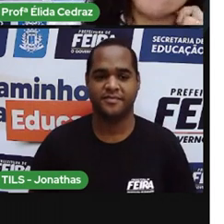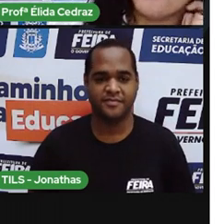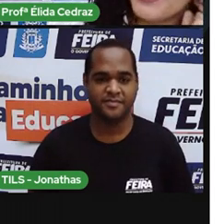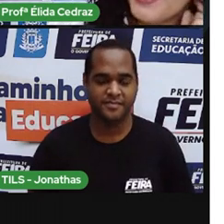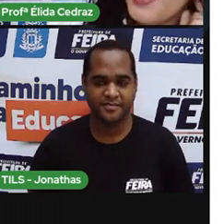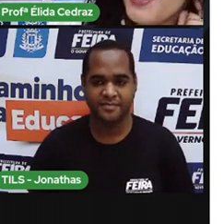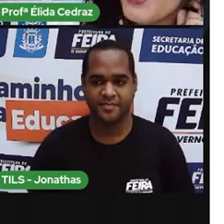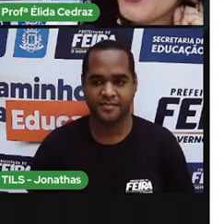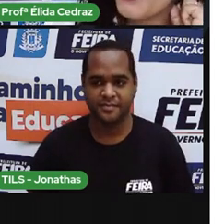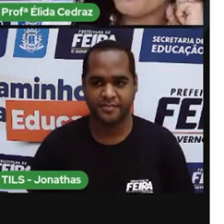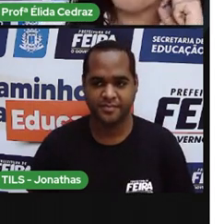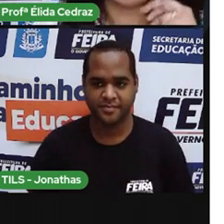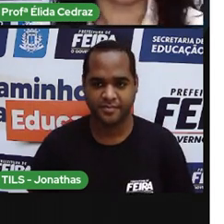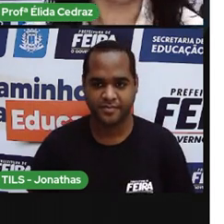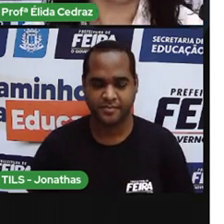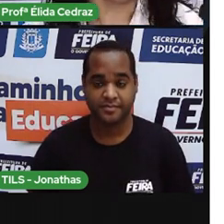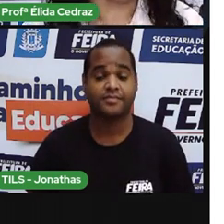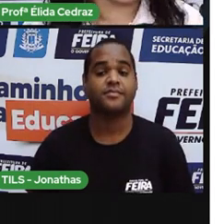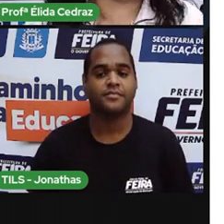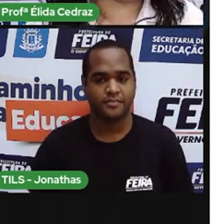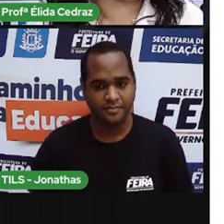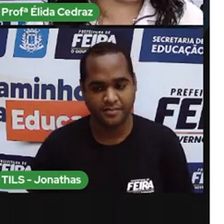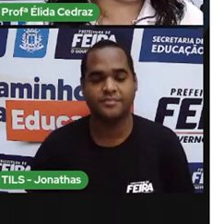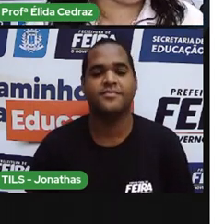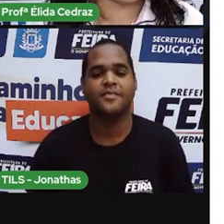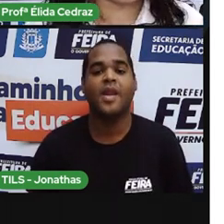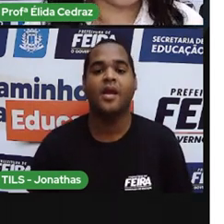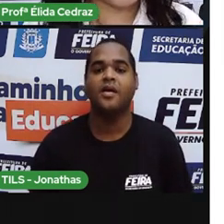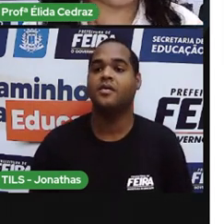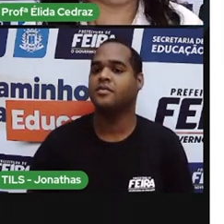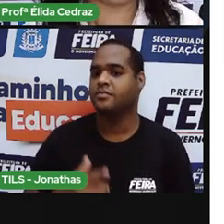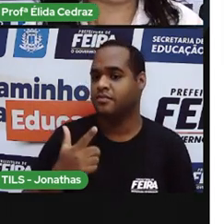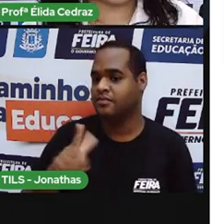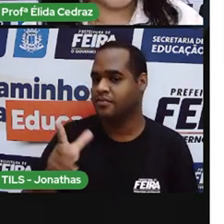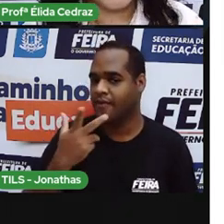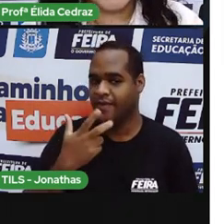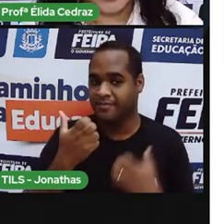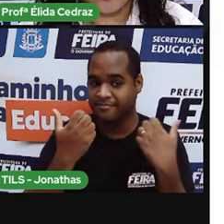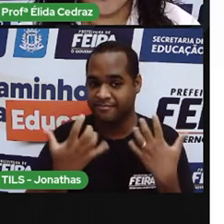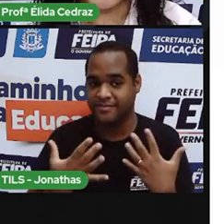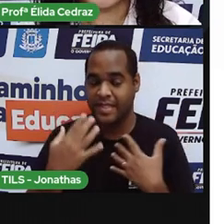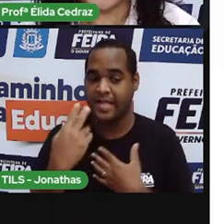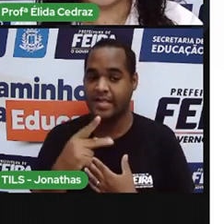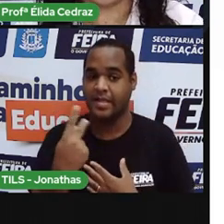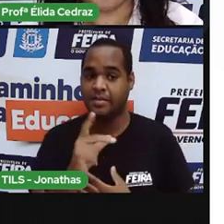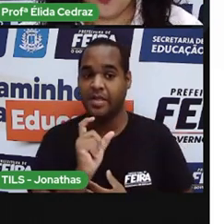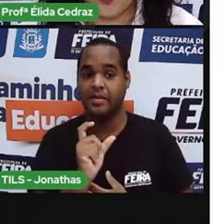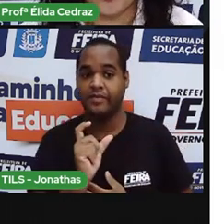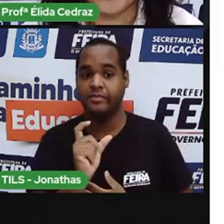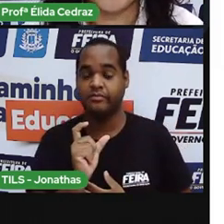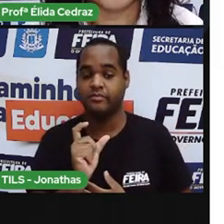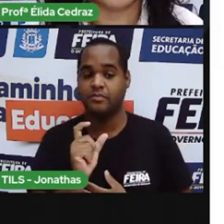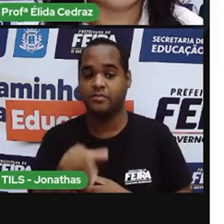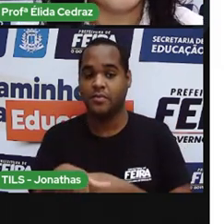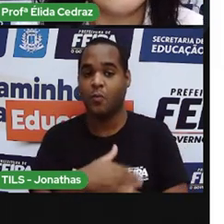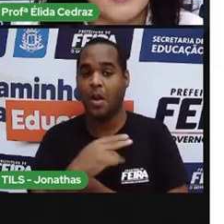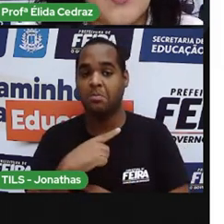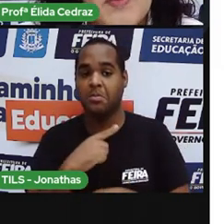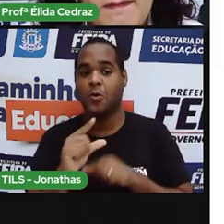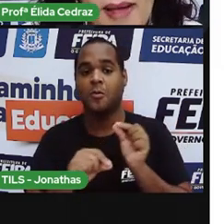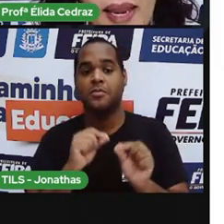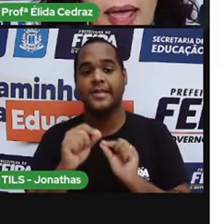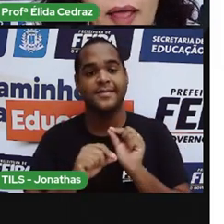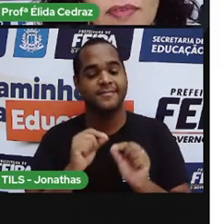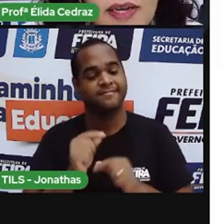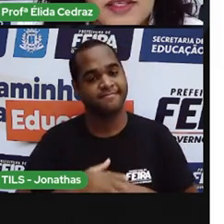Dentro, isso. E a última palavrinha, nessa rua tem um. Tem